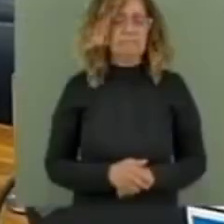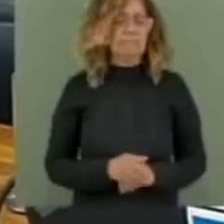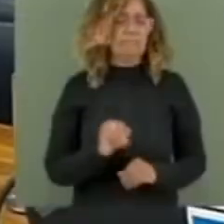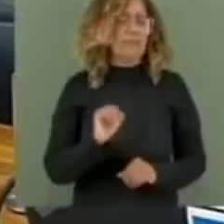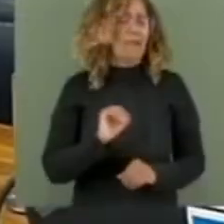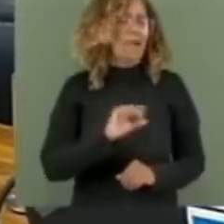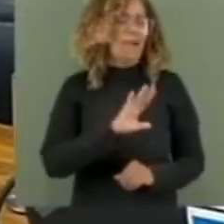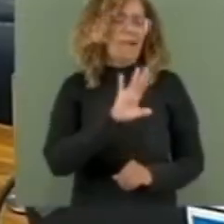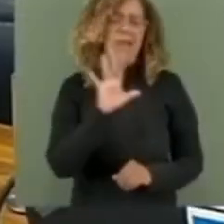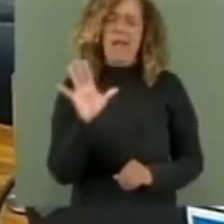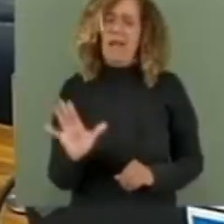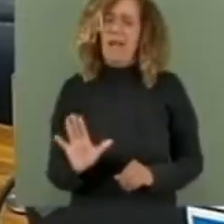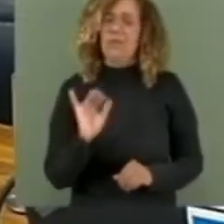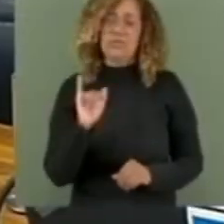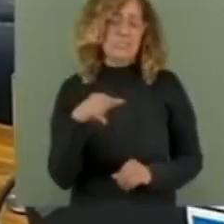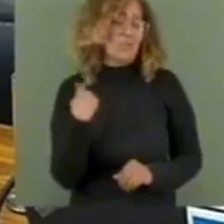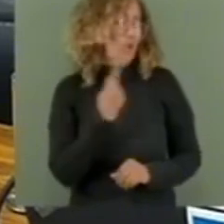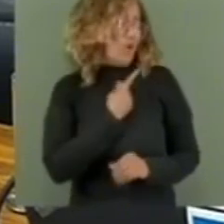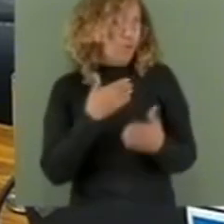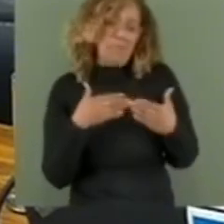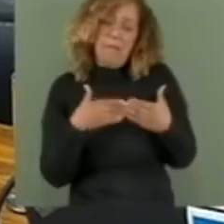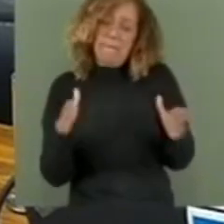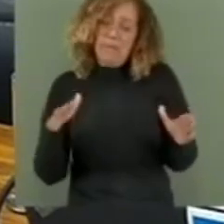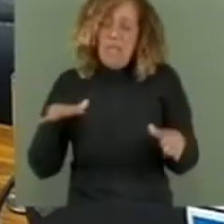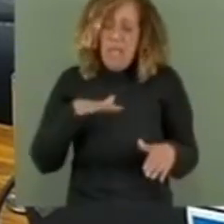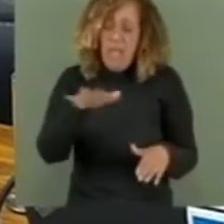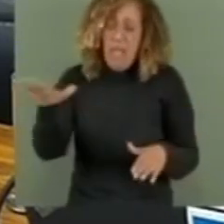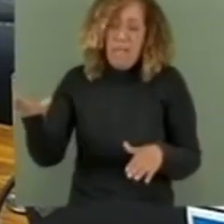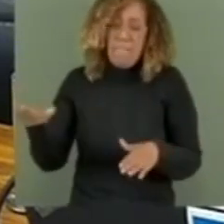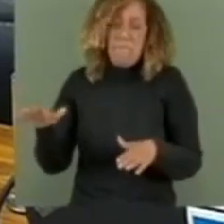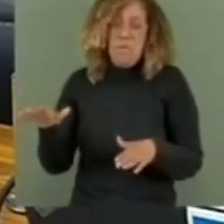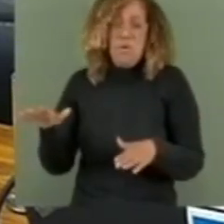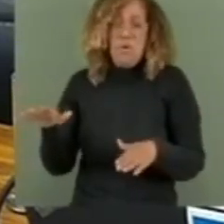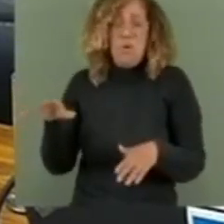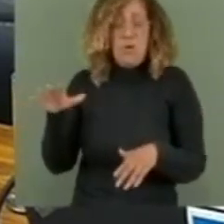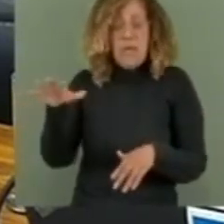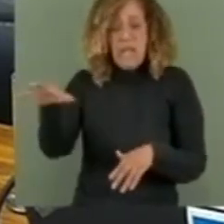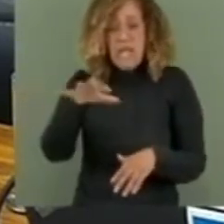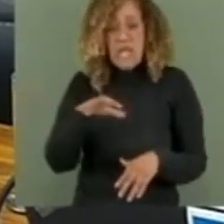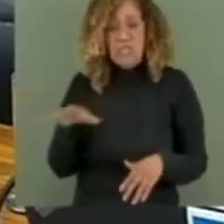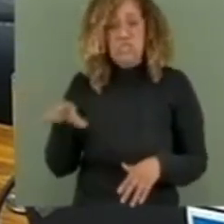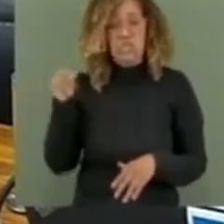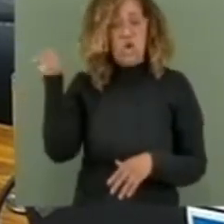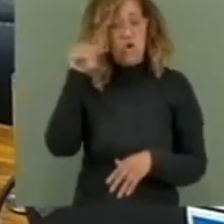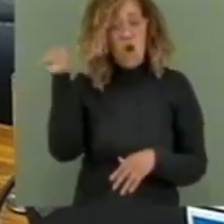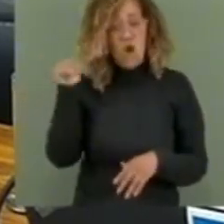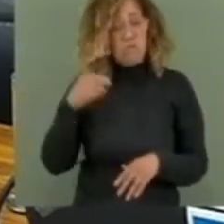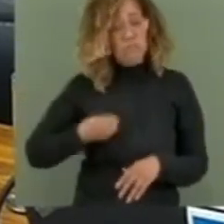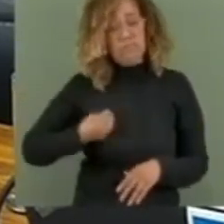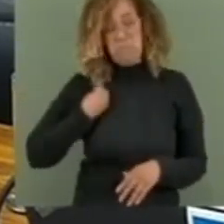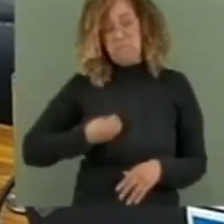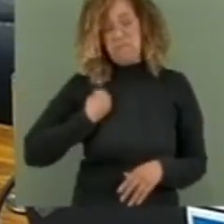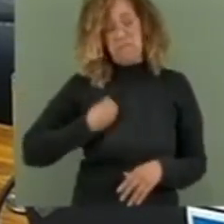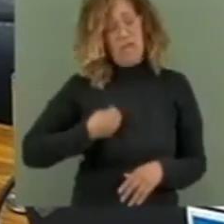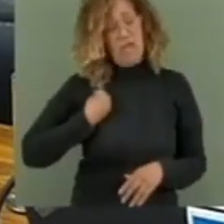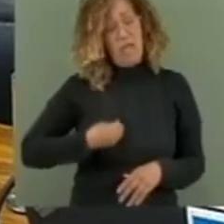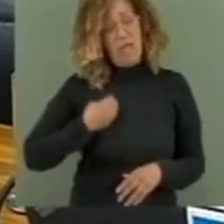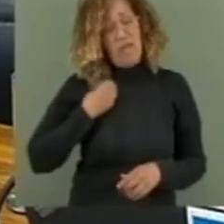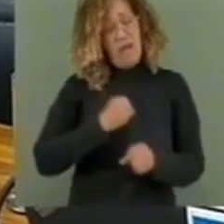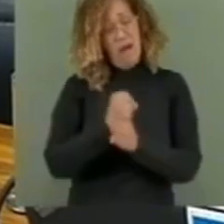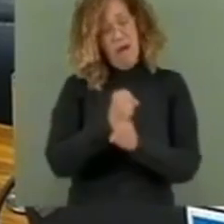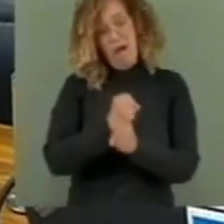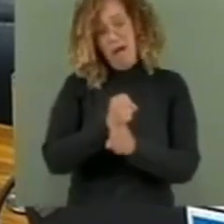se nós não abrirmos esse mercado da região norte nós vamos viver a vida a vida inteira a vida